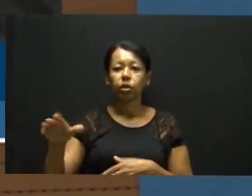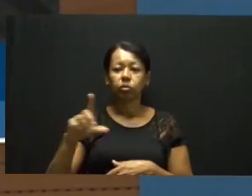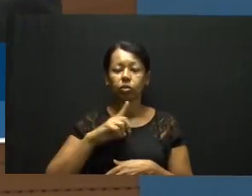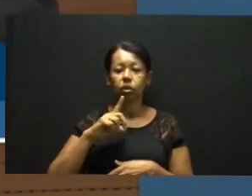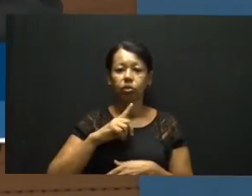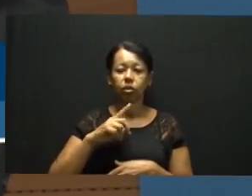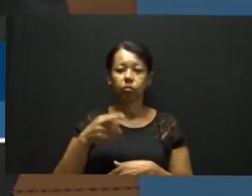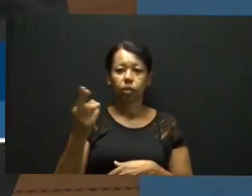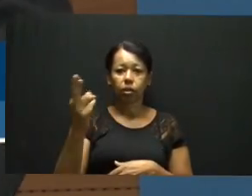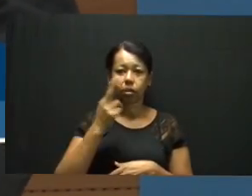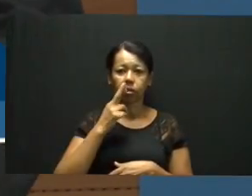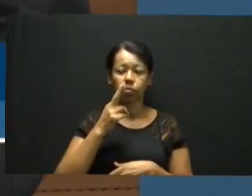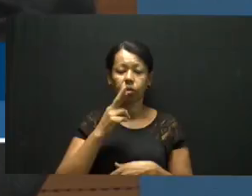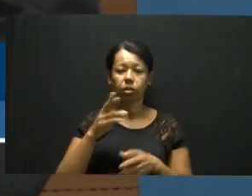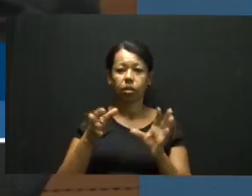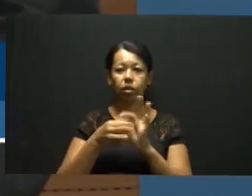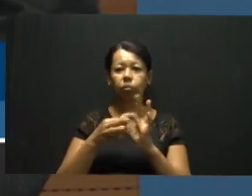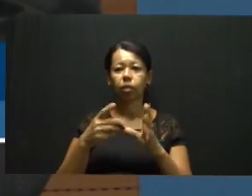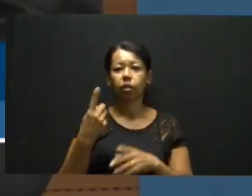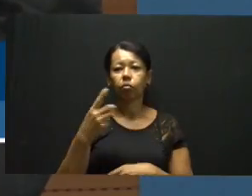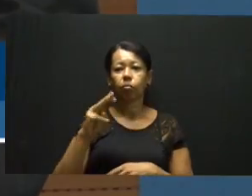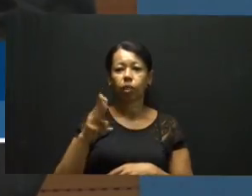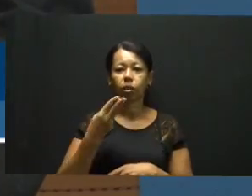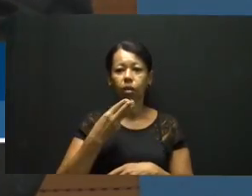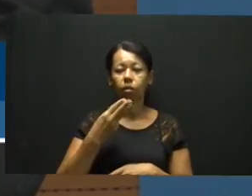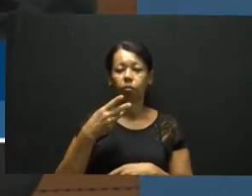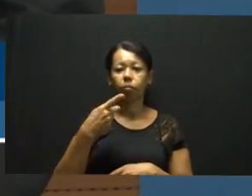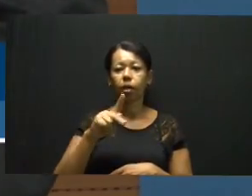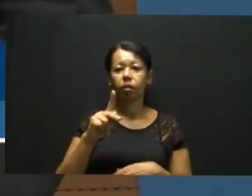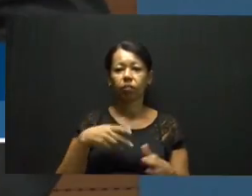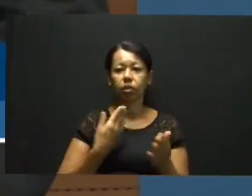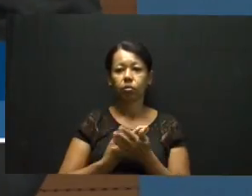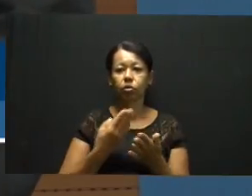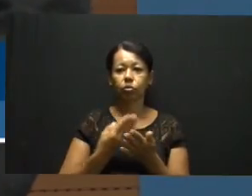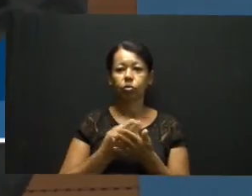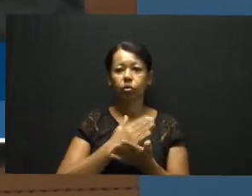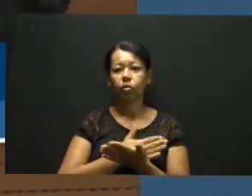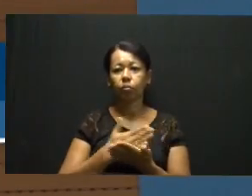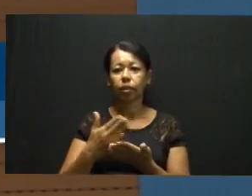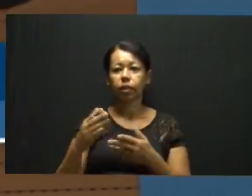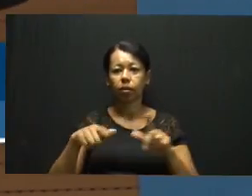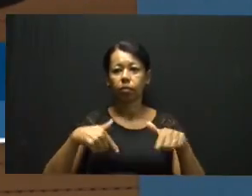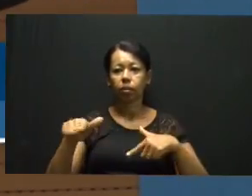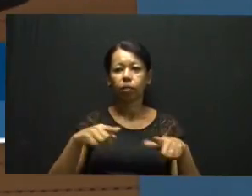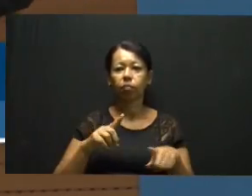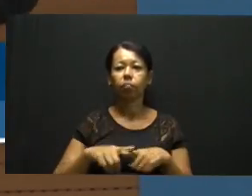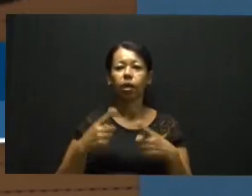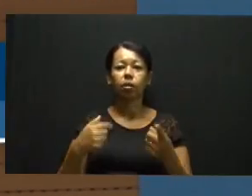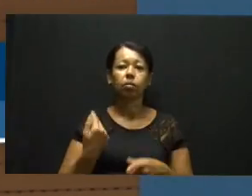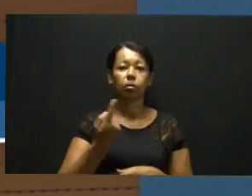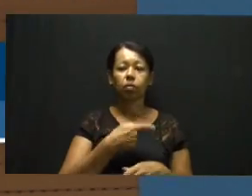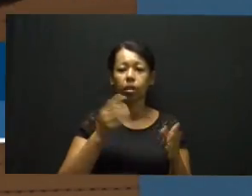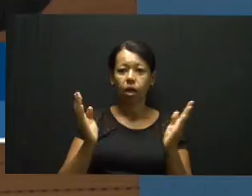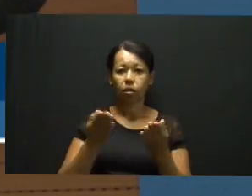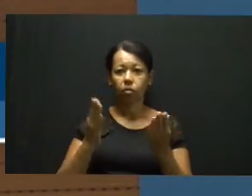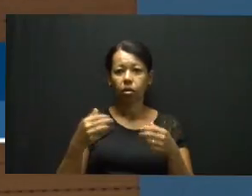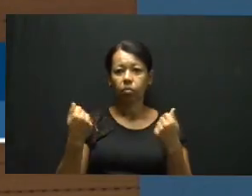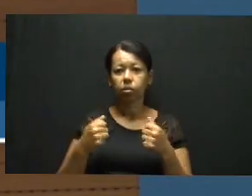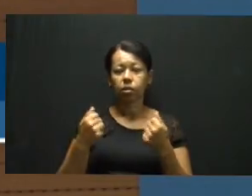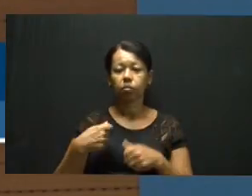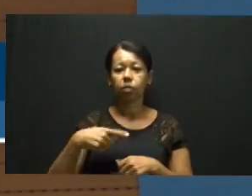Bacias Hidrográficas que liberaram 1.200.000 para fazer o estudo e começar o trabalho. Mas cabe a nós agora ir